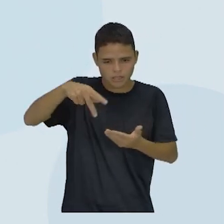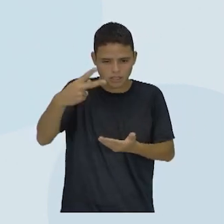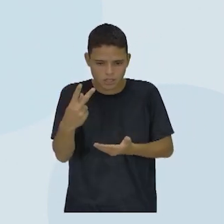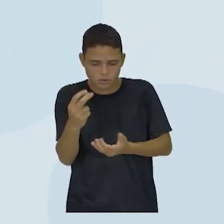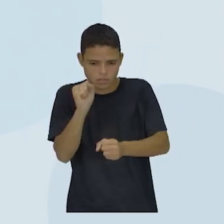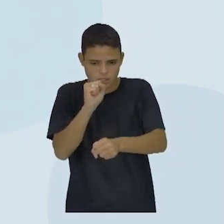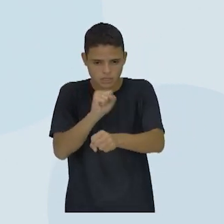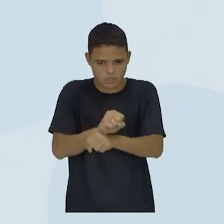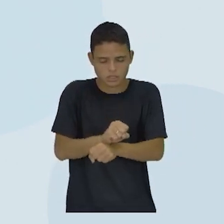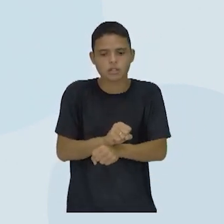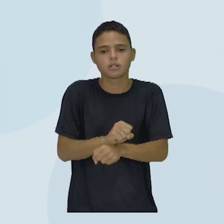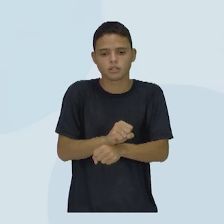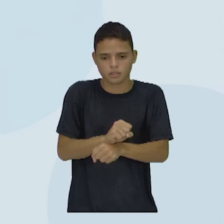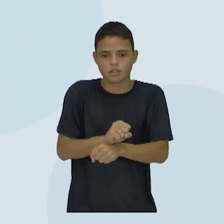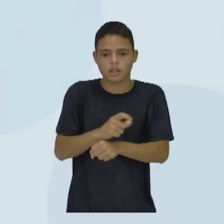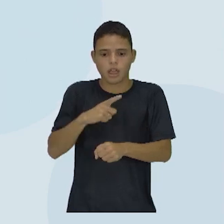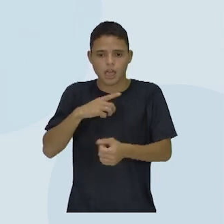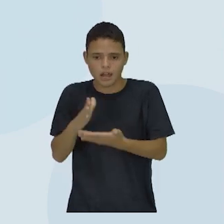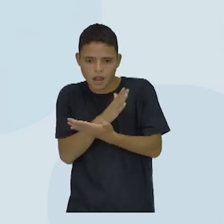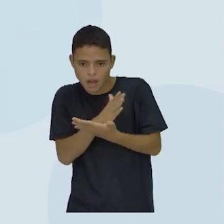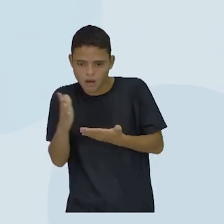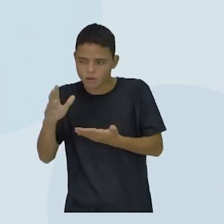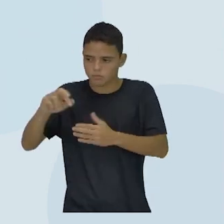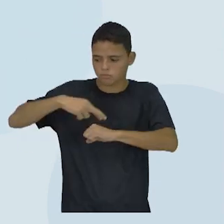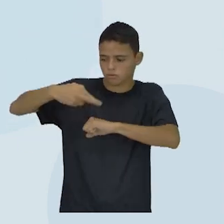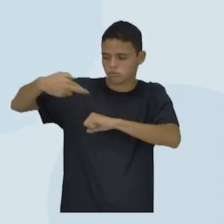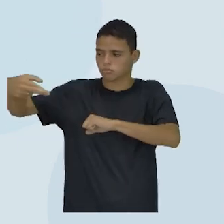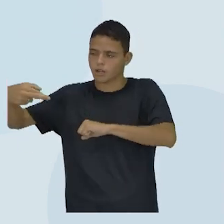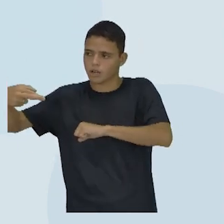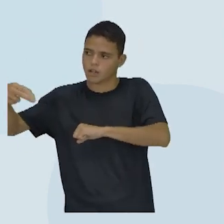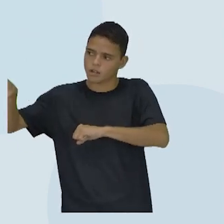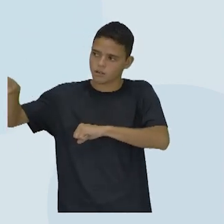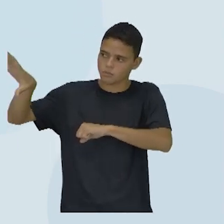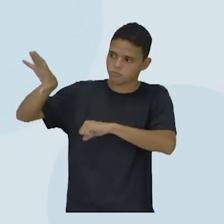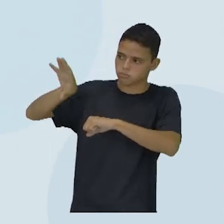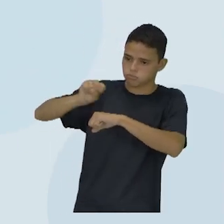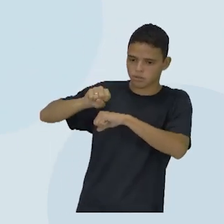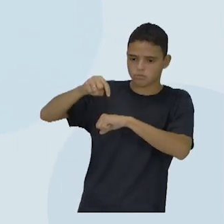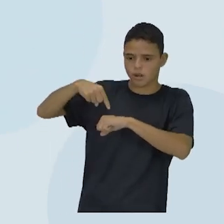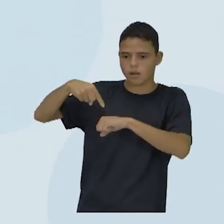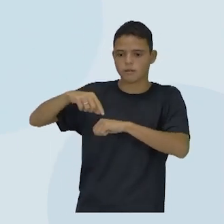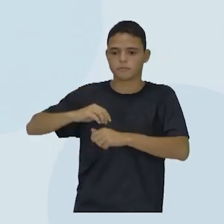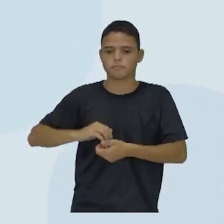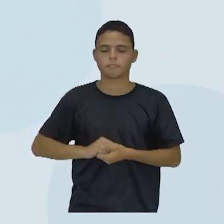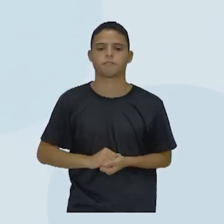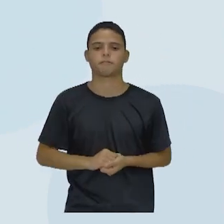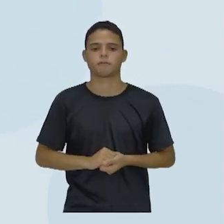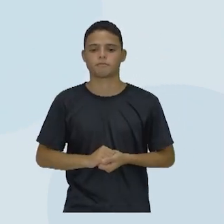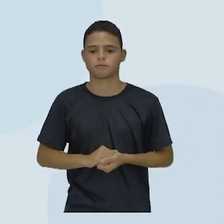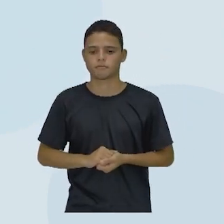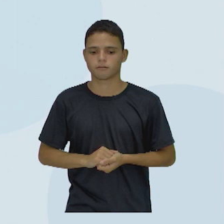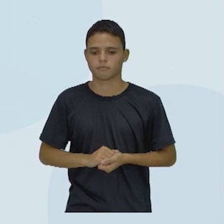segundos, com ondas magnéticas vindas da direção da constelação de Sagitário.